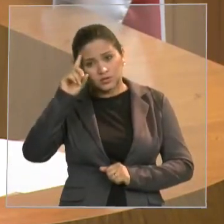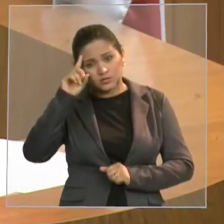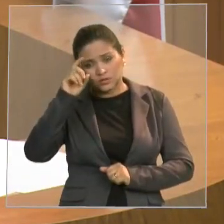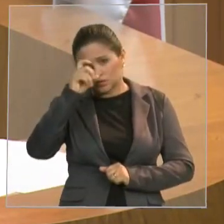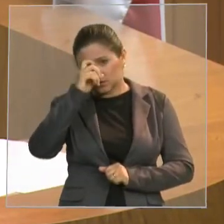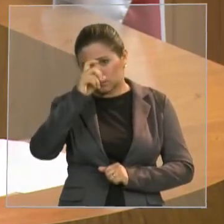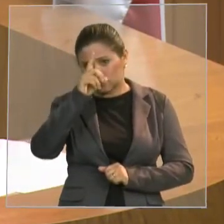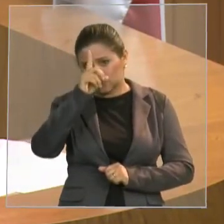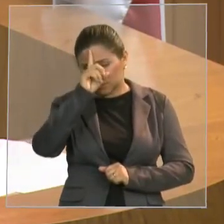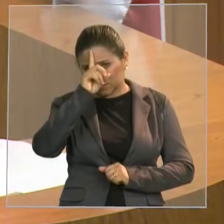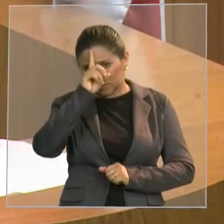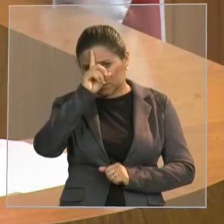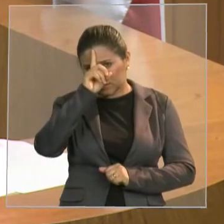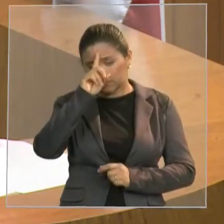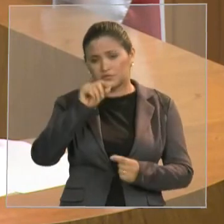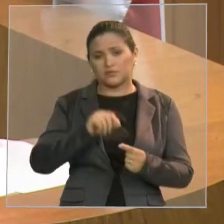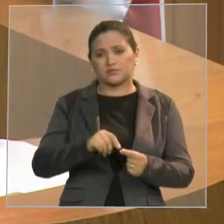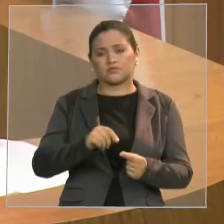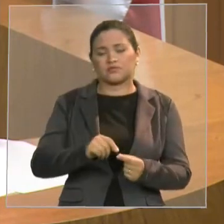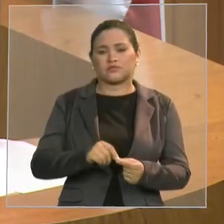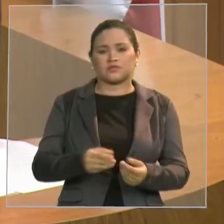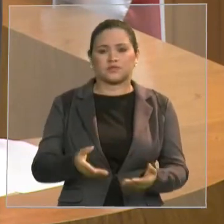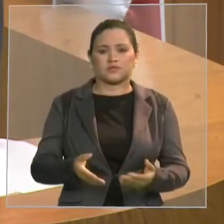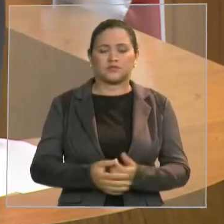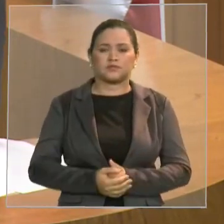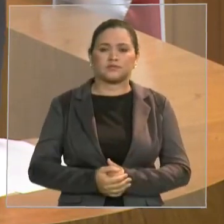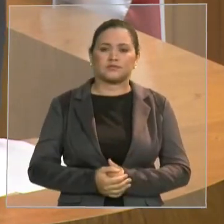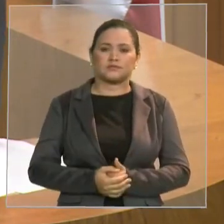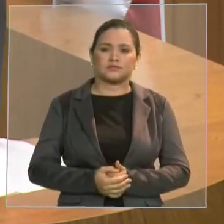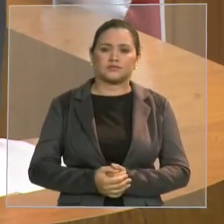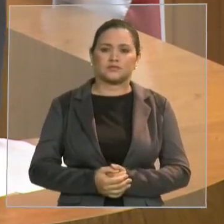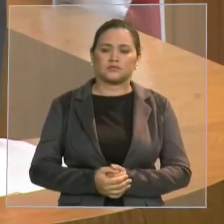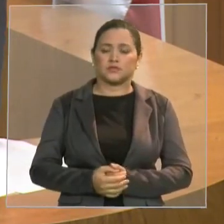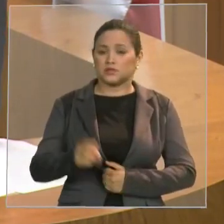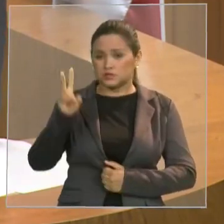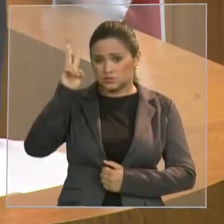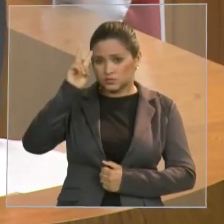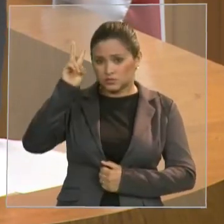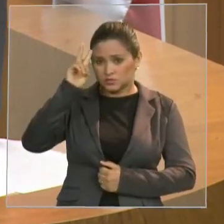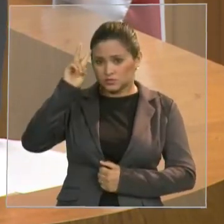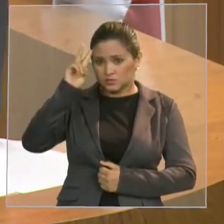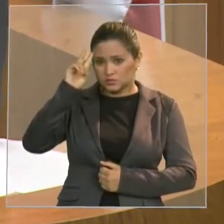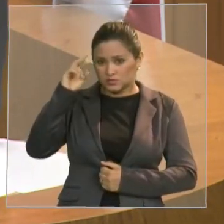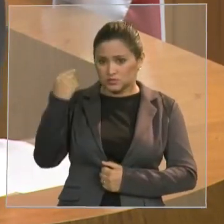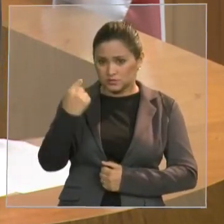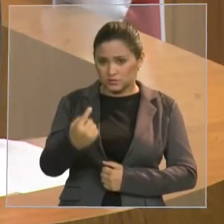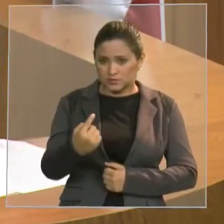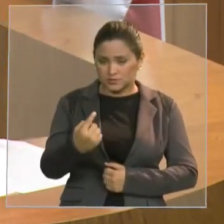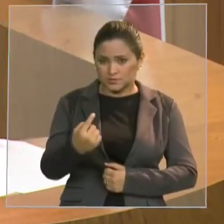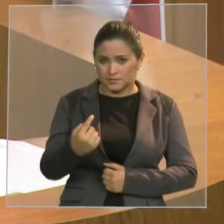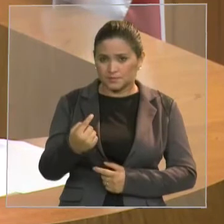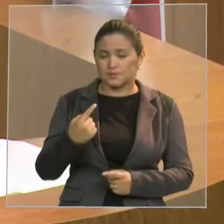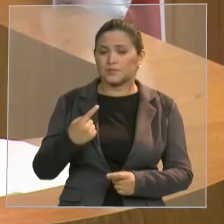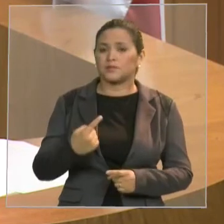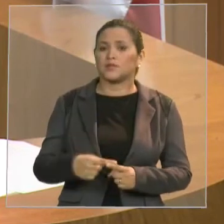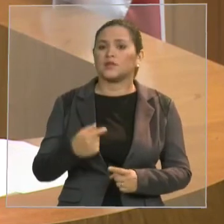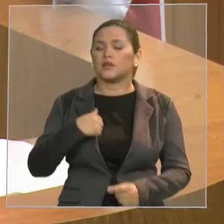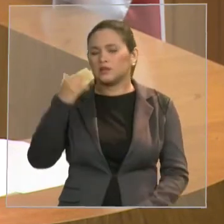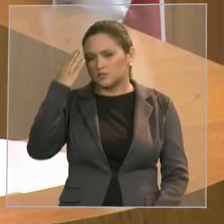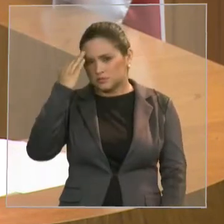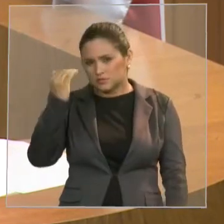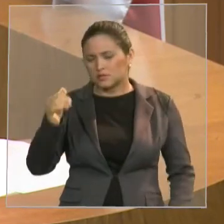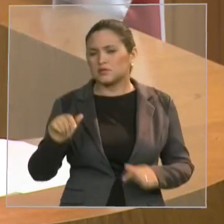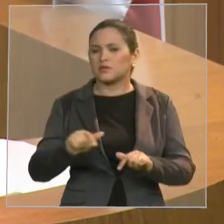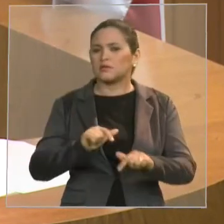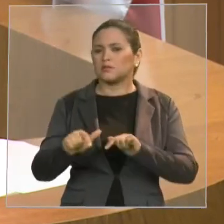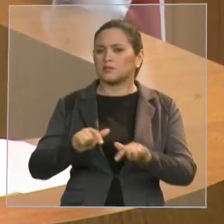dia tem procedimento no Hospital Juvencio Matos. E o que eu subi na tribuna de segunda-feira, de terça, foi que eu tinha certeza que esse serviço estava